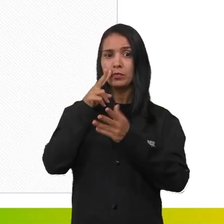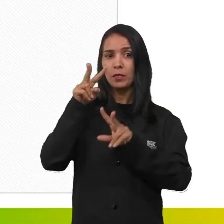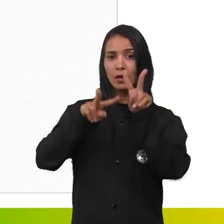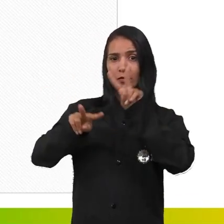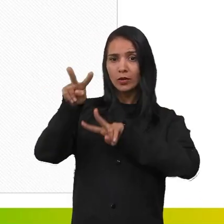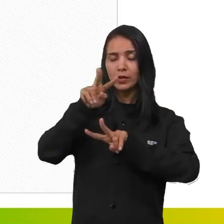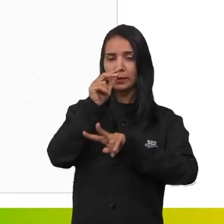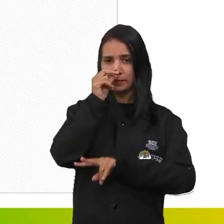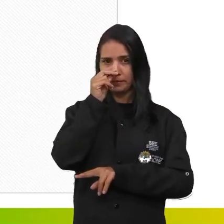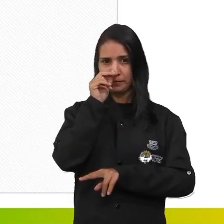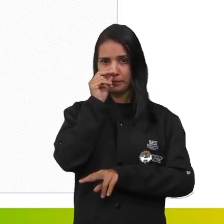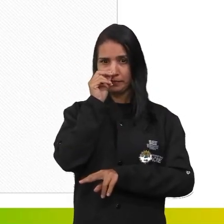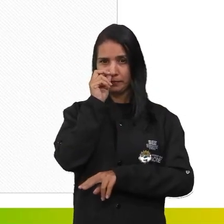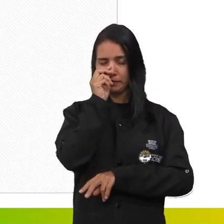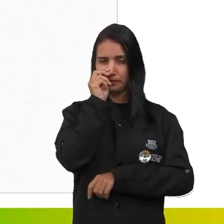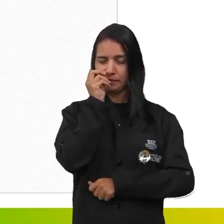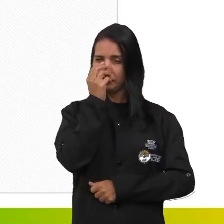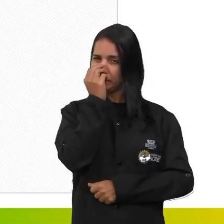demais